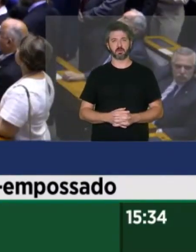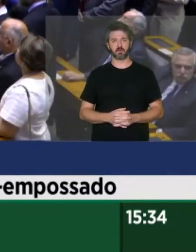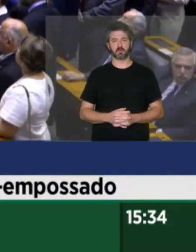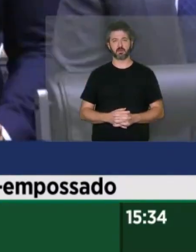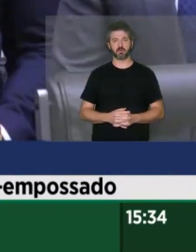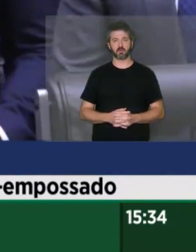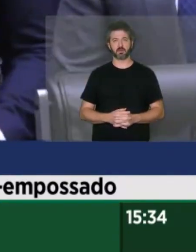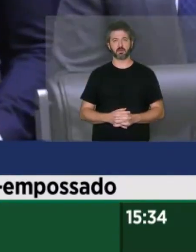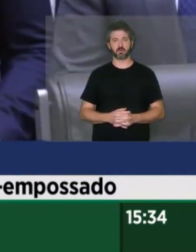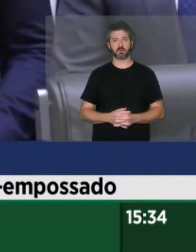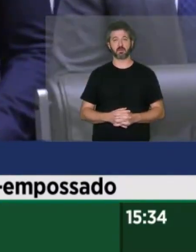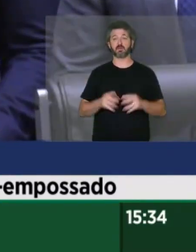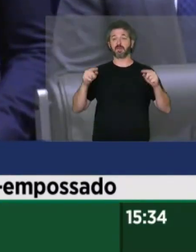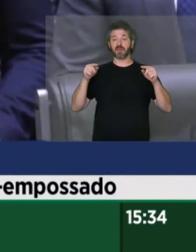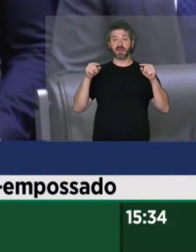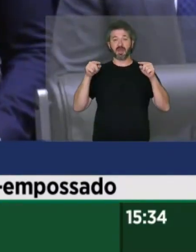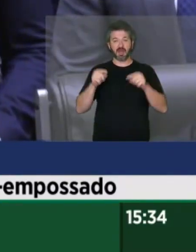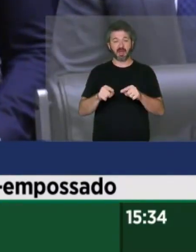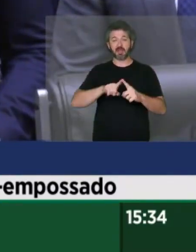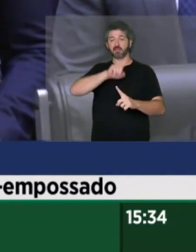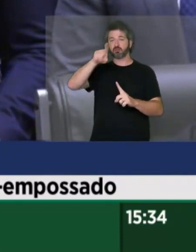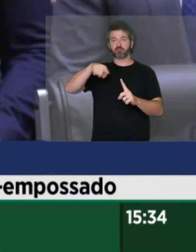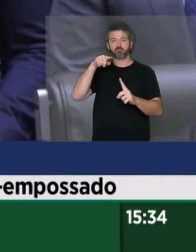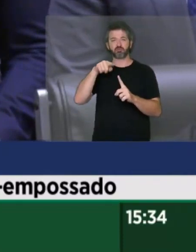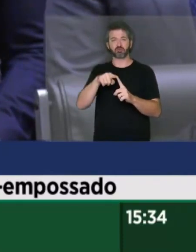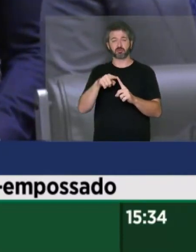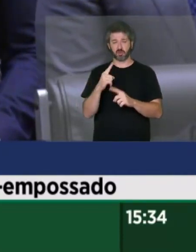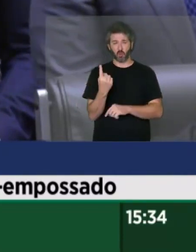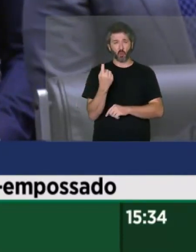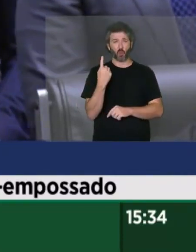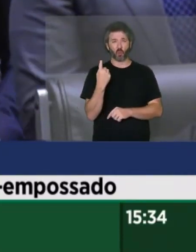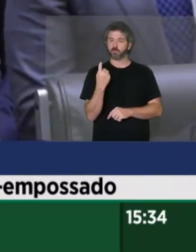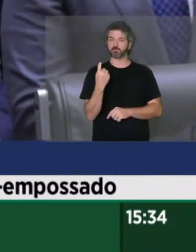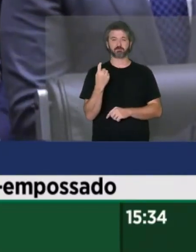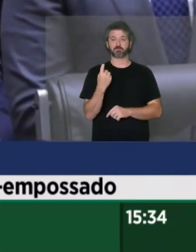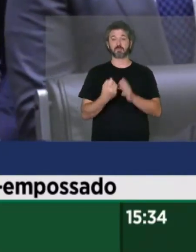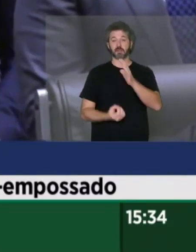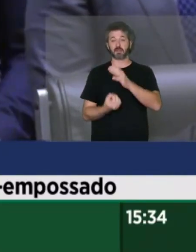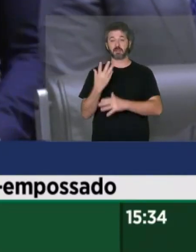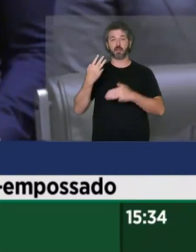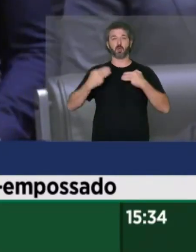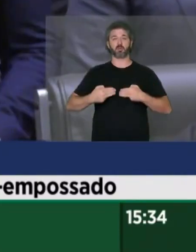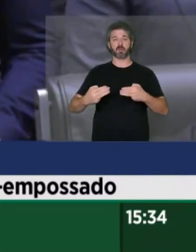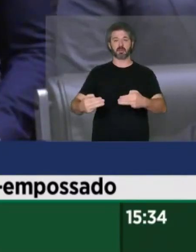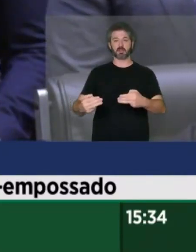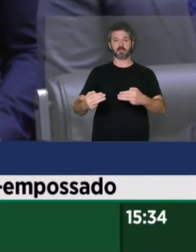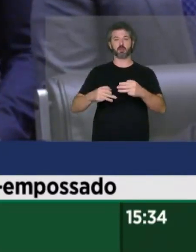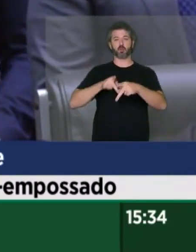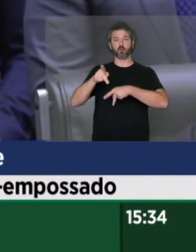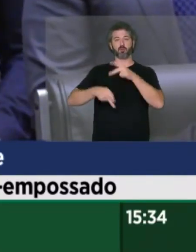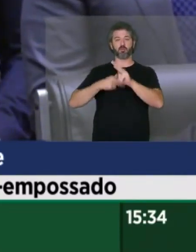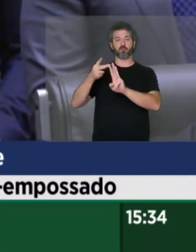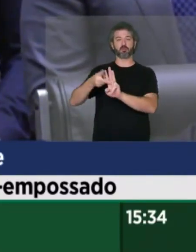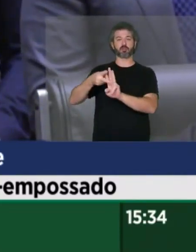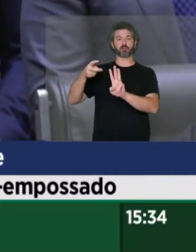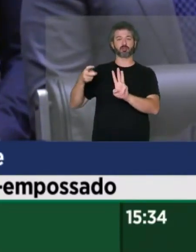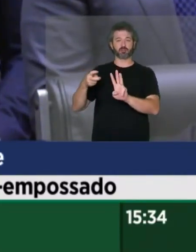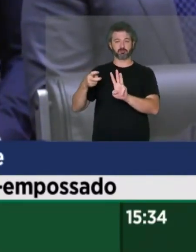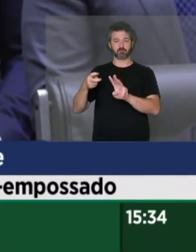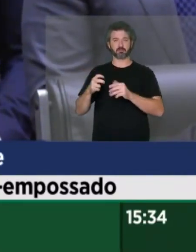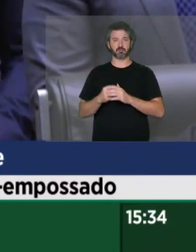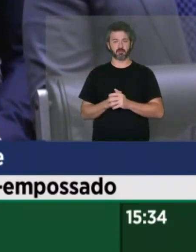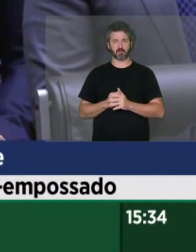Esta é uma das razões não a única da criação do Ministério do favos indígenas ninguém